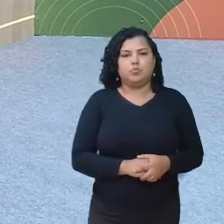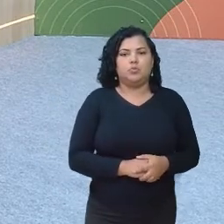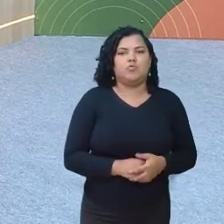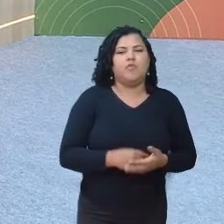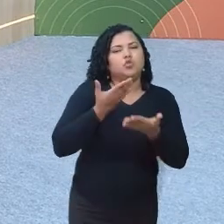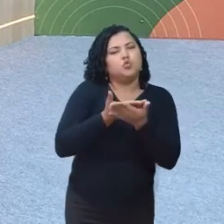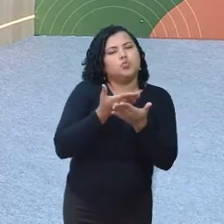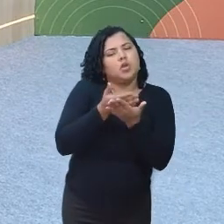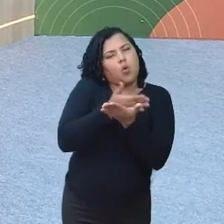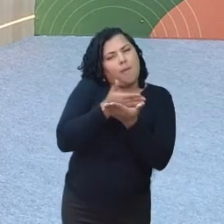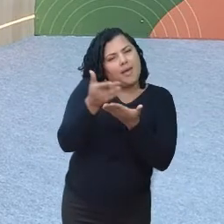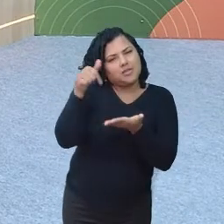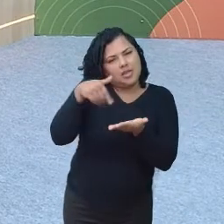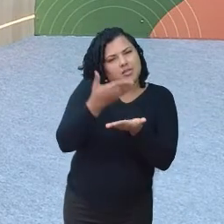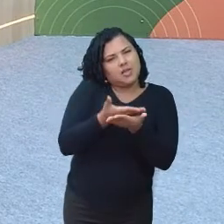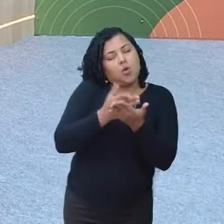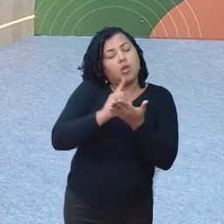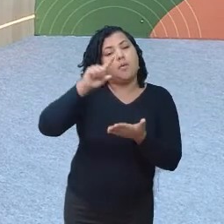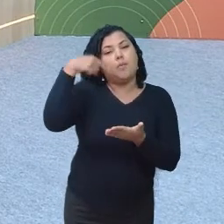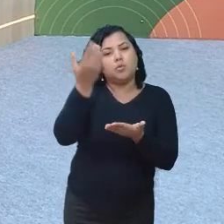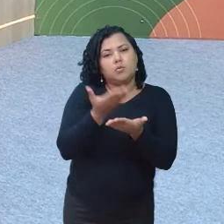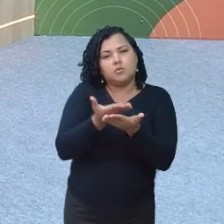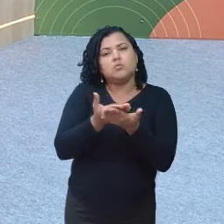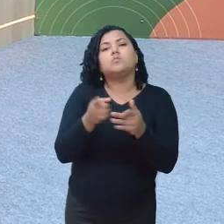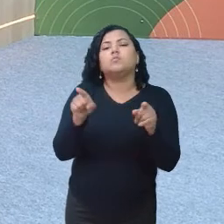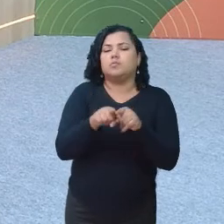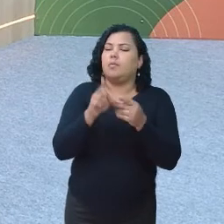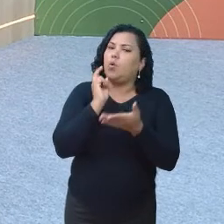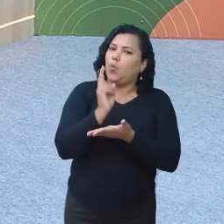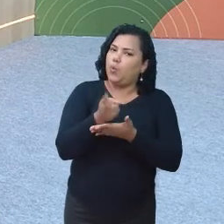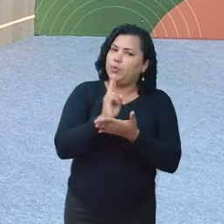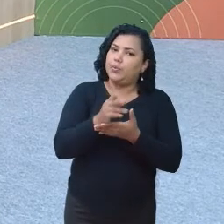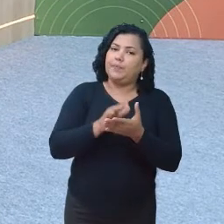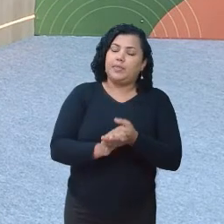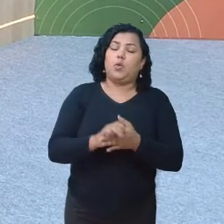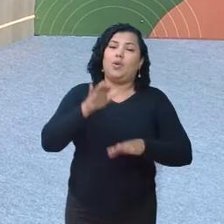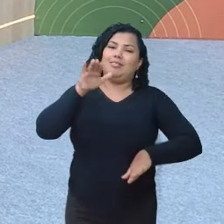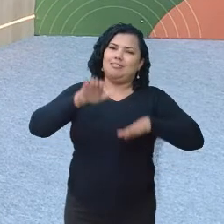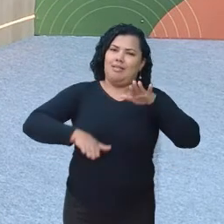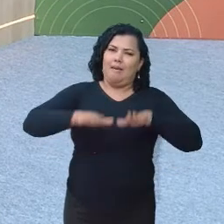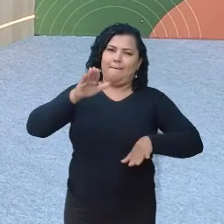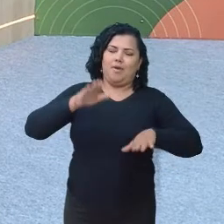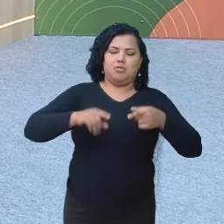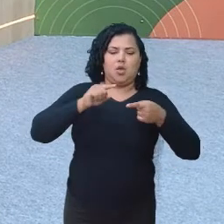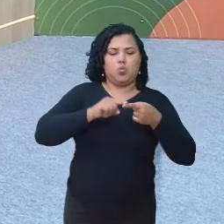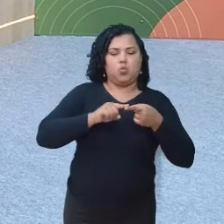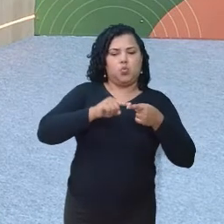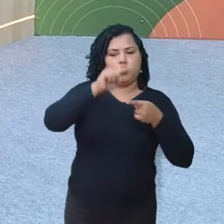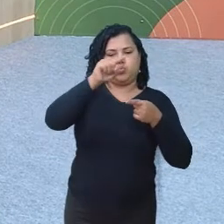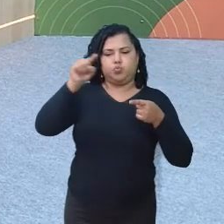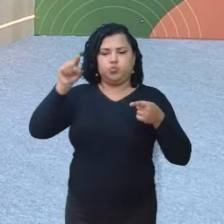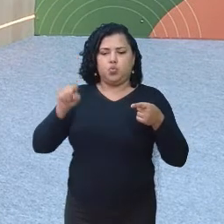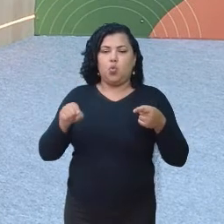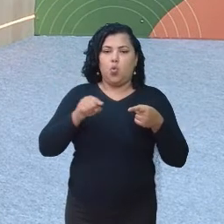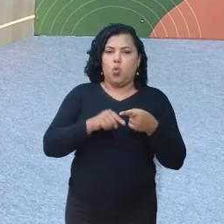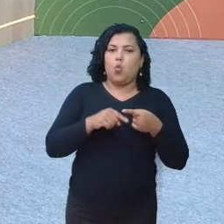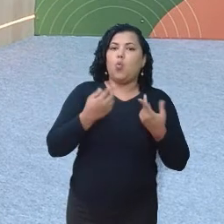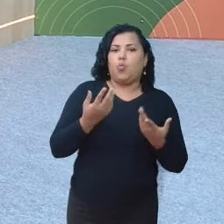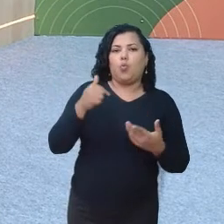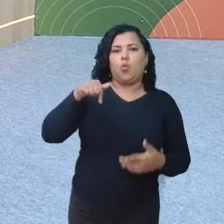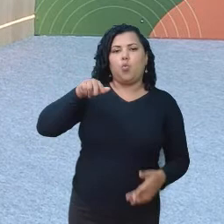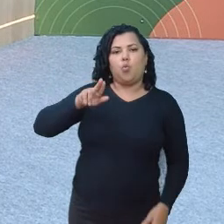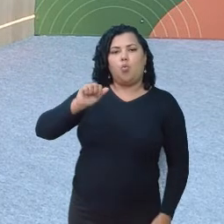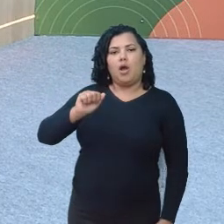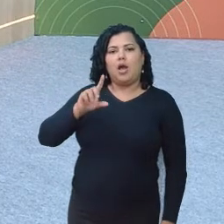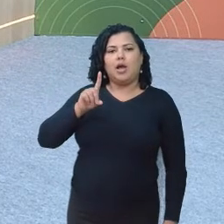começar nessa aula e depois a gente vai ver na próxima, que dependendo dos quadriláteros que estejam sendo estudados, você vai ver que esse ângulo